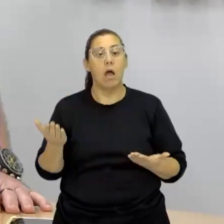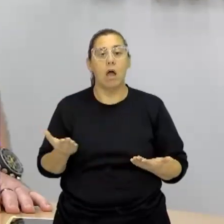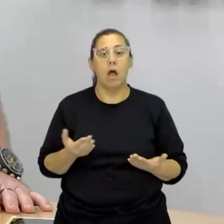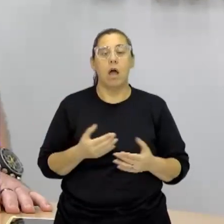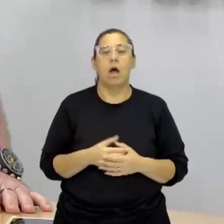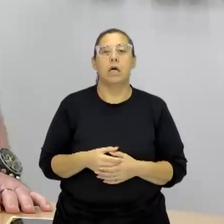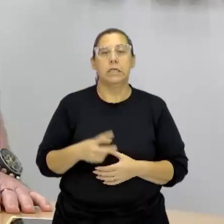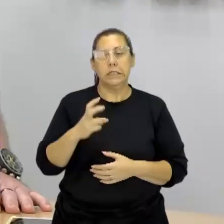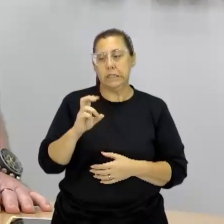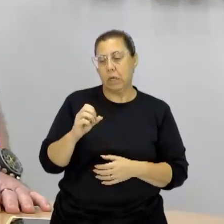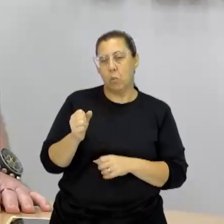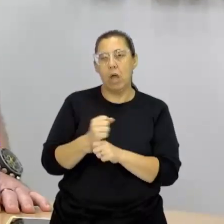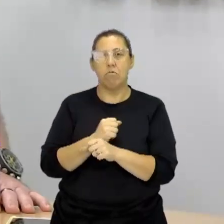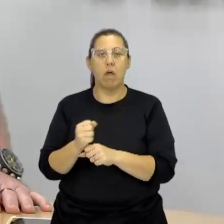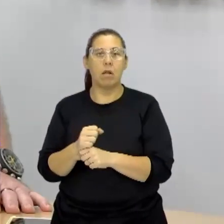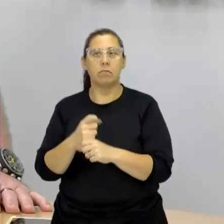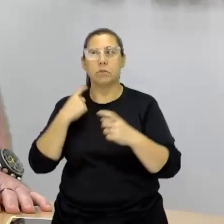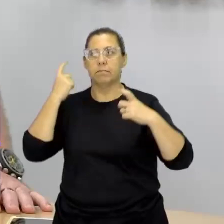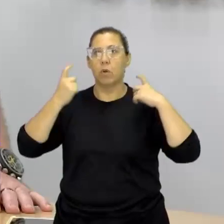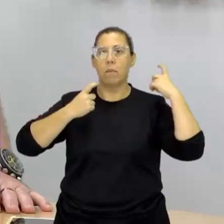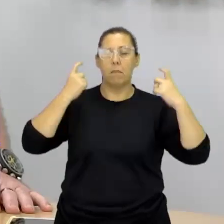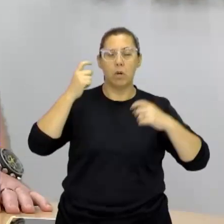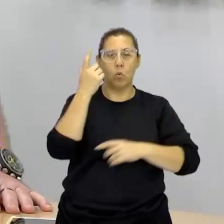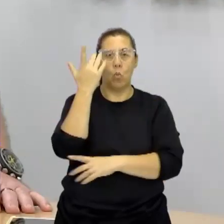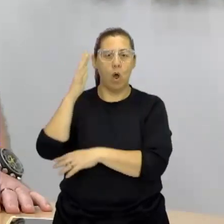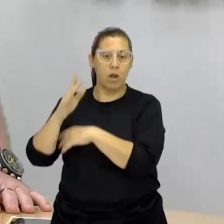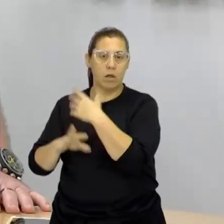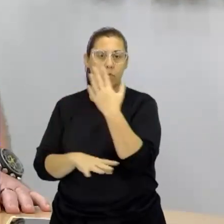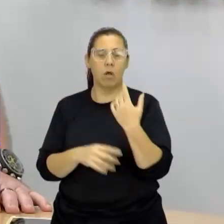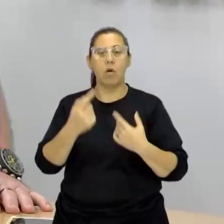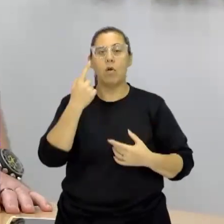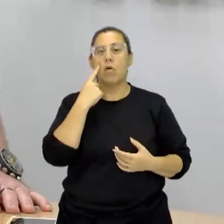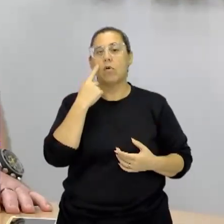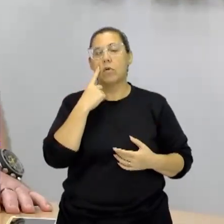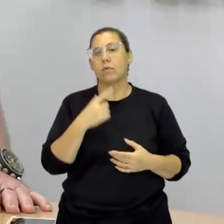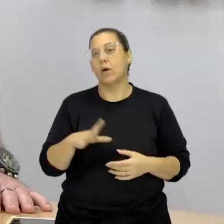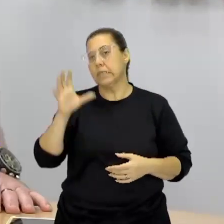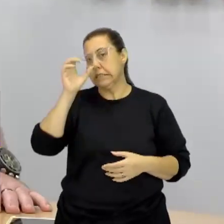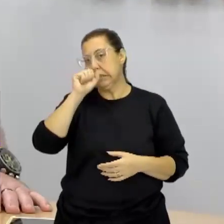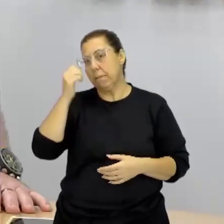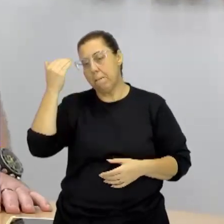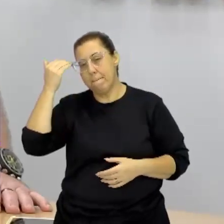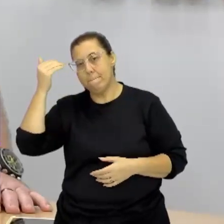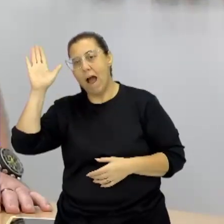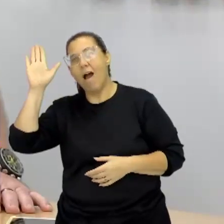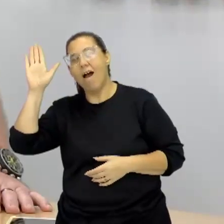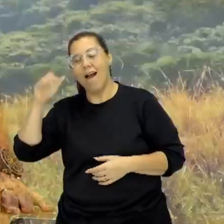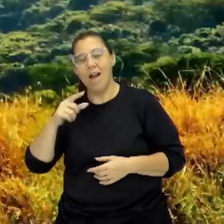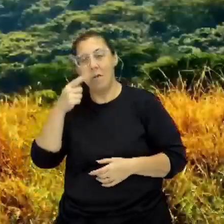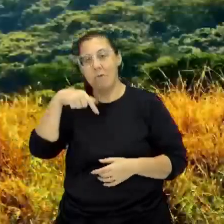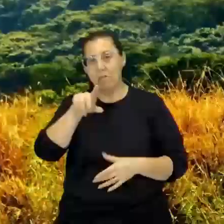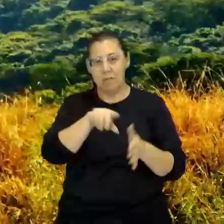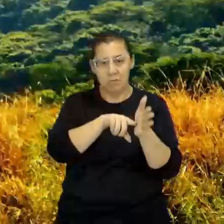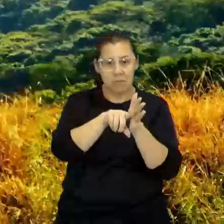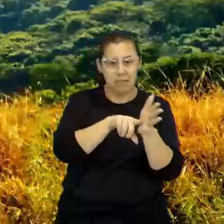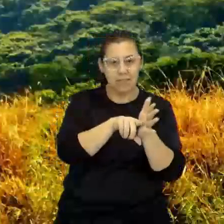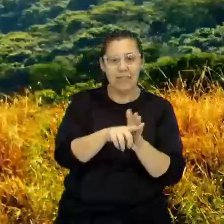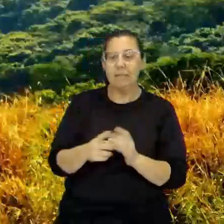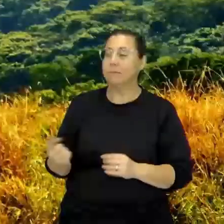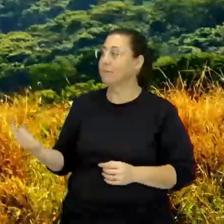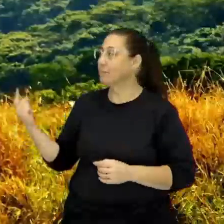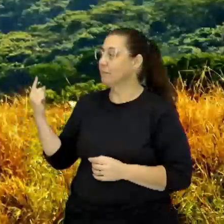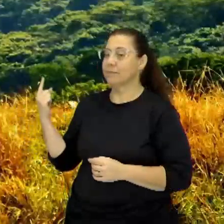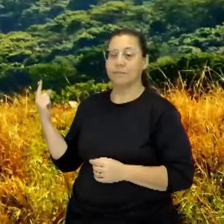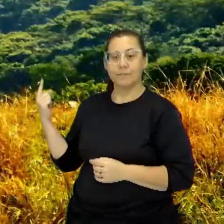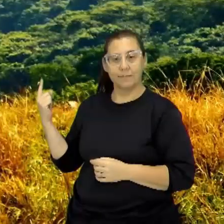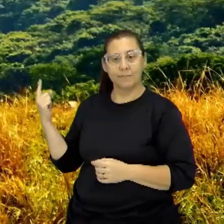aí de 50 anos, preocupando aí com a natureza. Vamos ver o Saiba Mais, né, tem aí para vocês pesquisarem, né, o